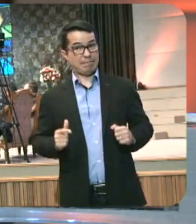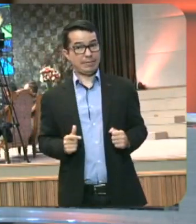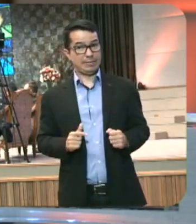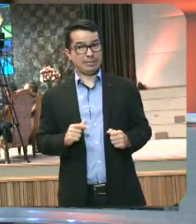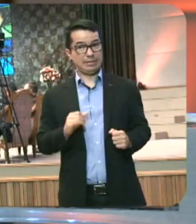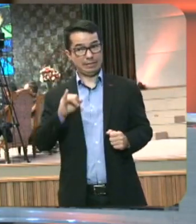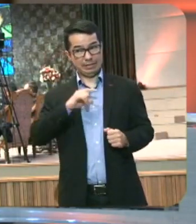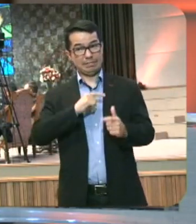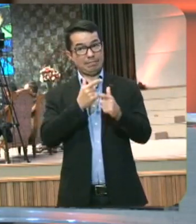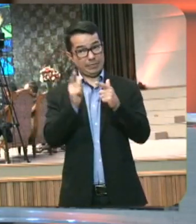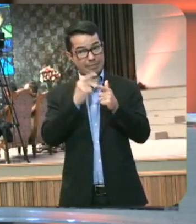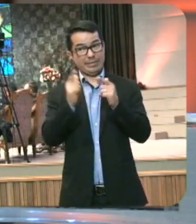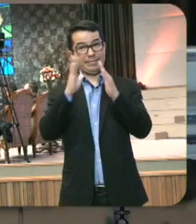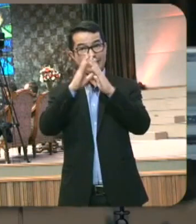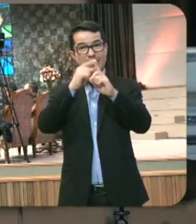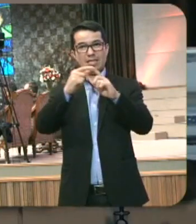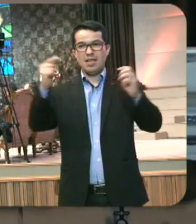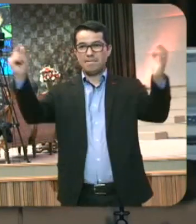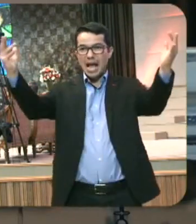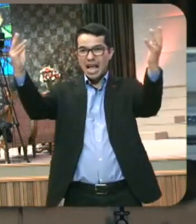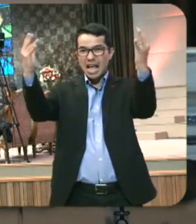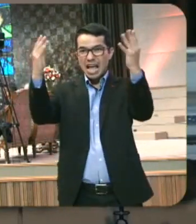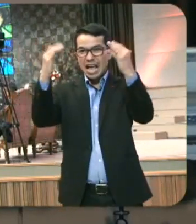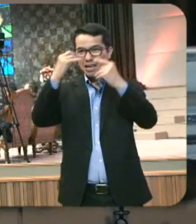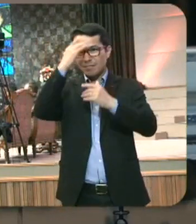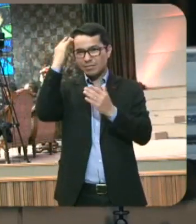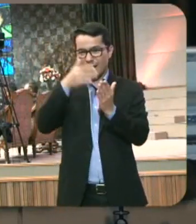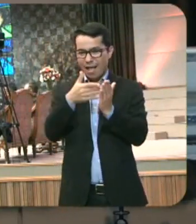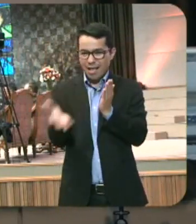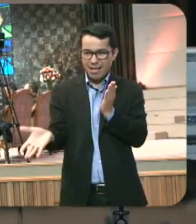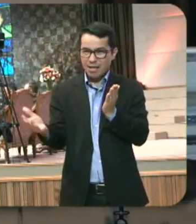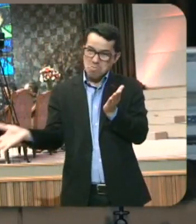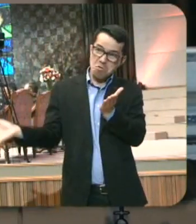todo mundo, até os desviados.